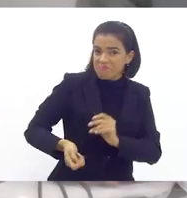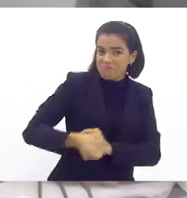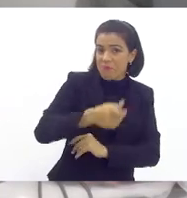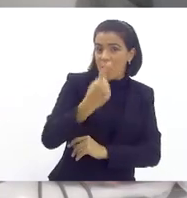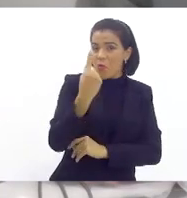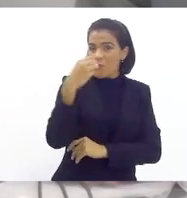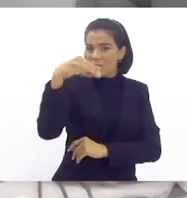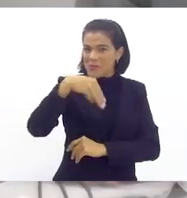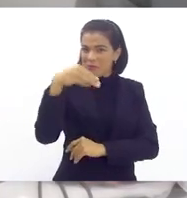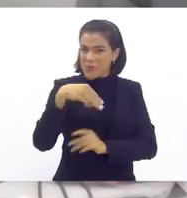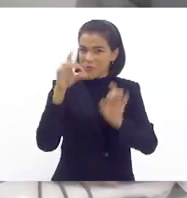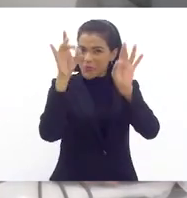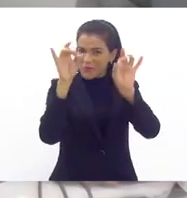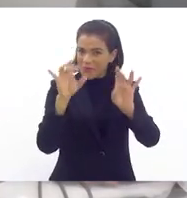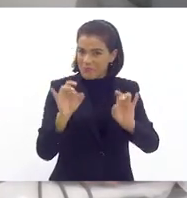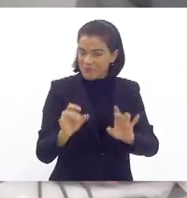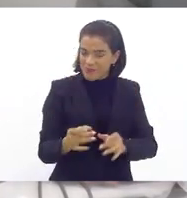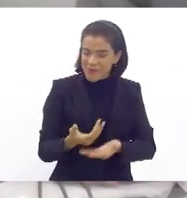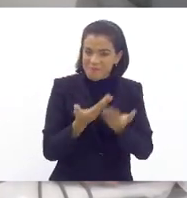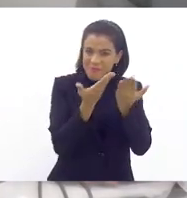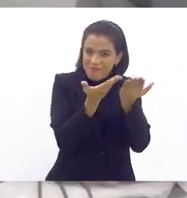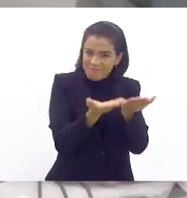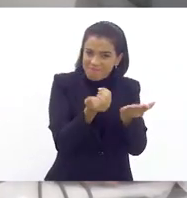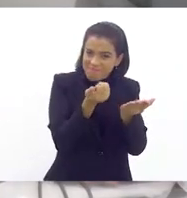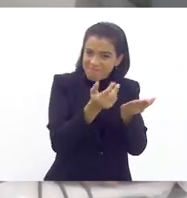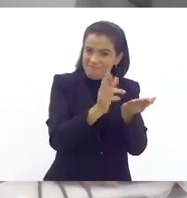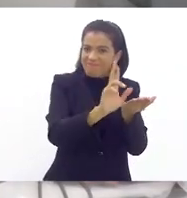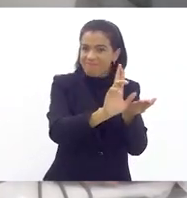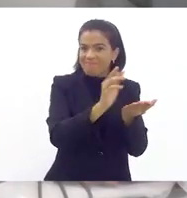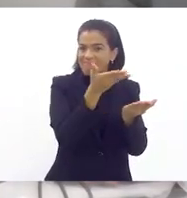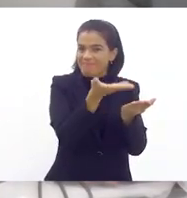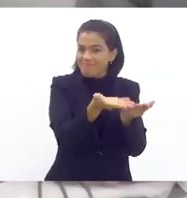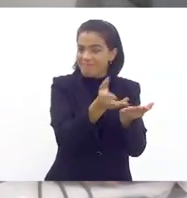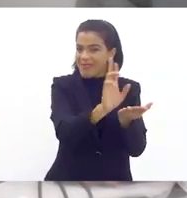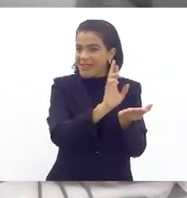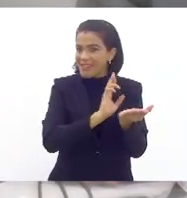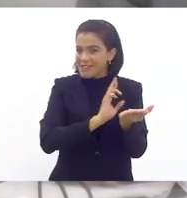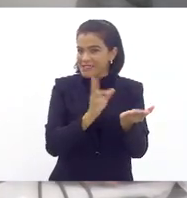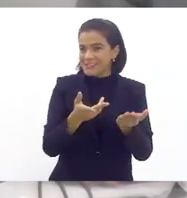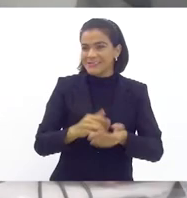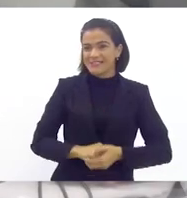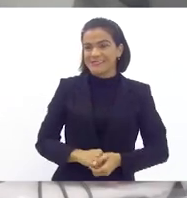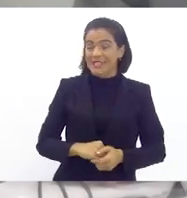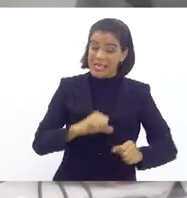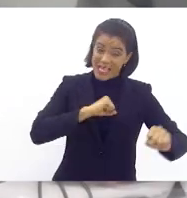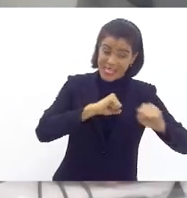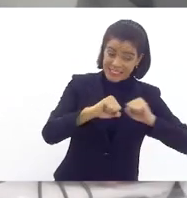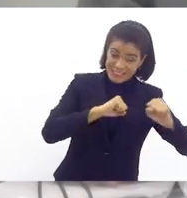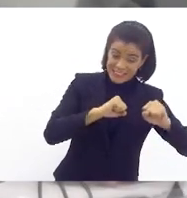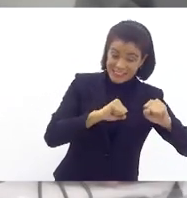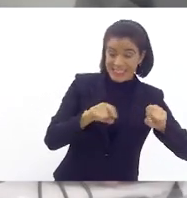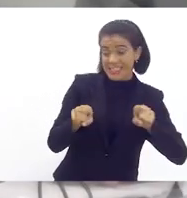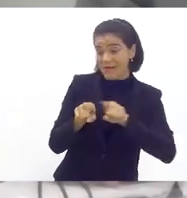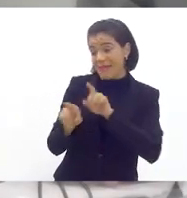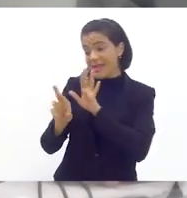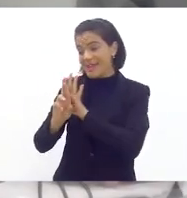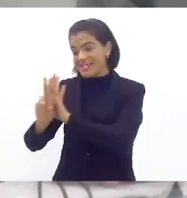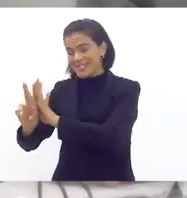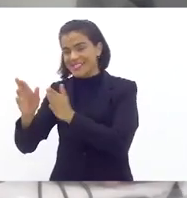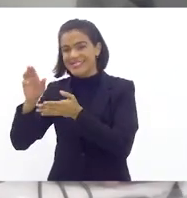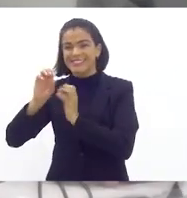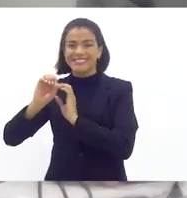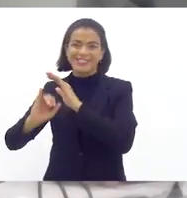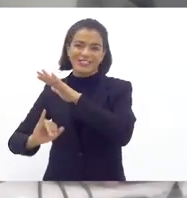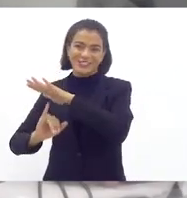minuto extra para a Vossa Excelência nesse caso duplo de militante e representante